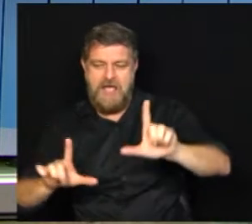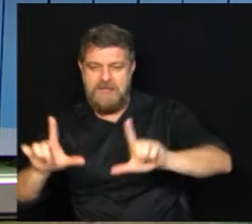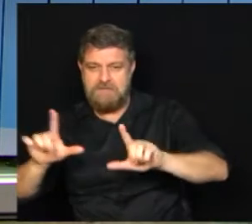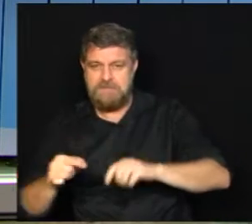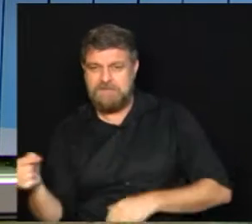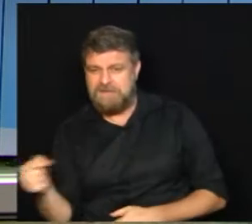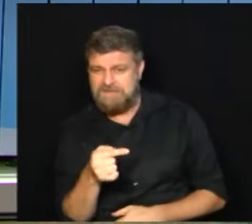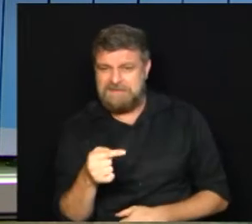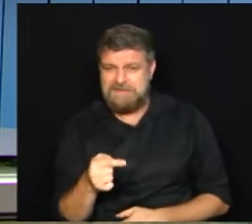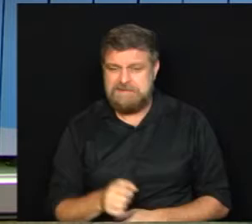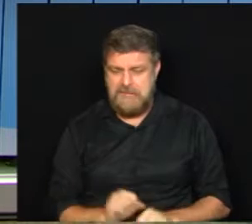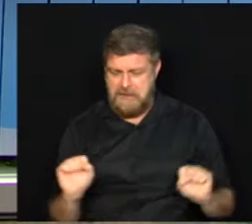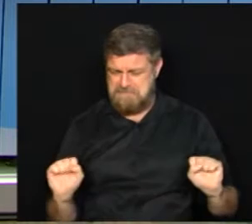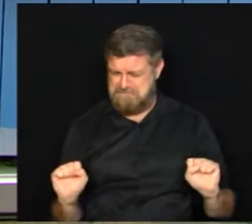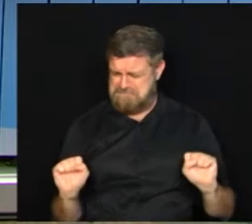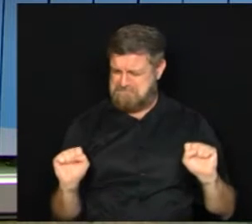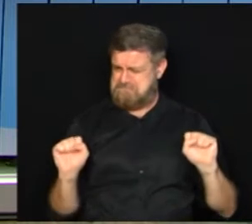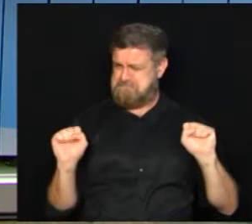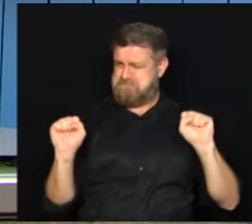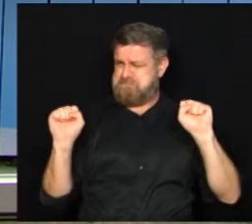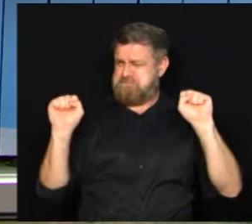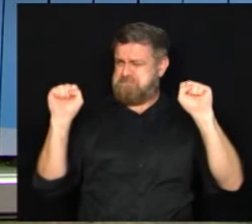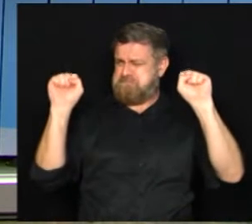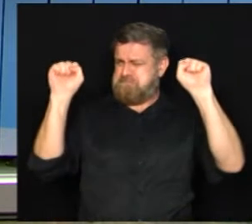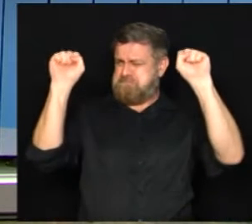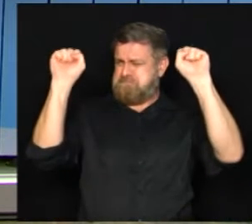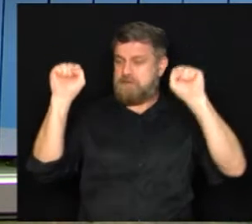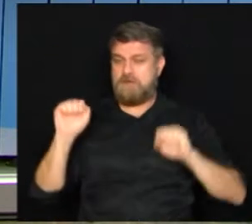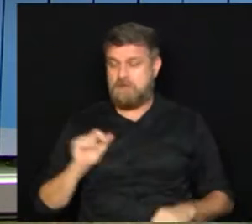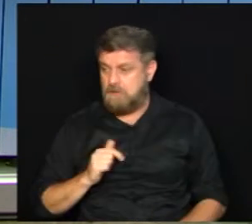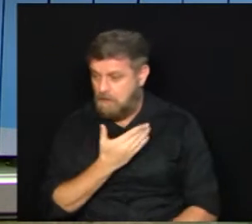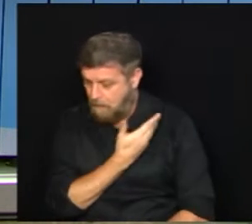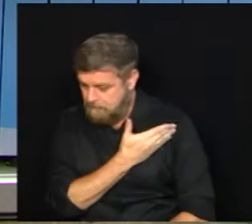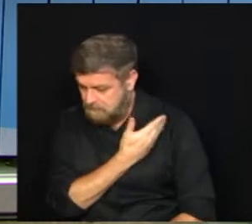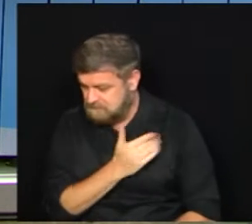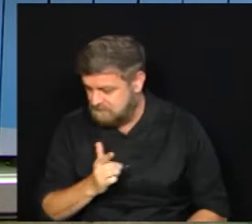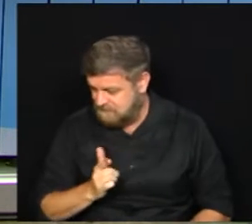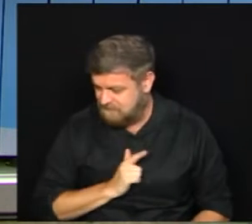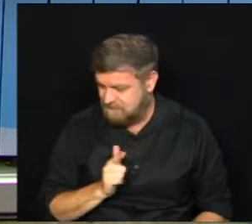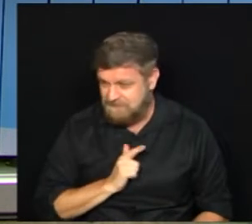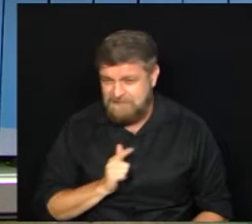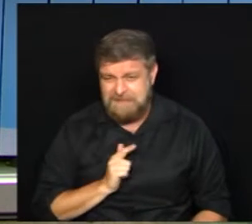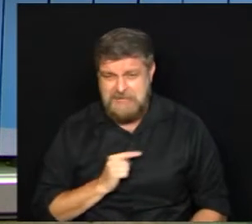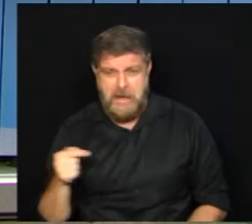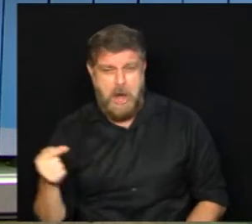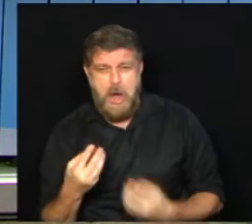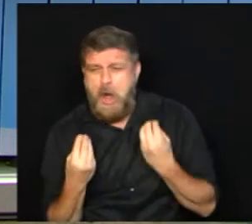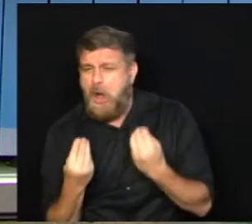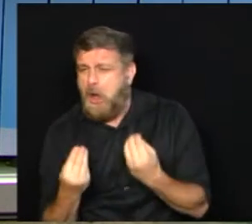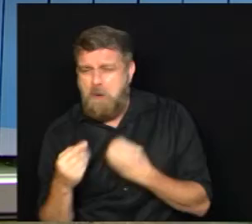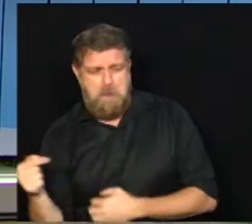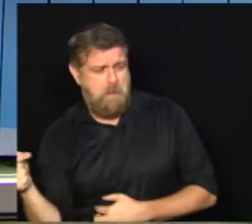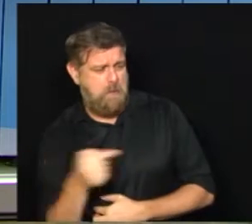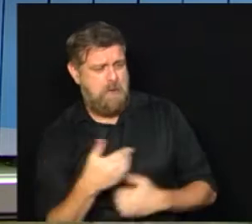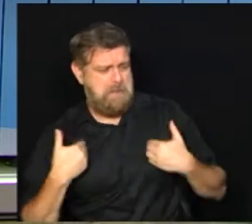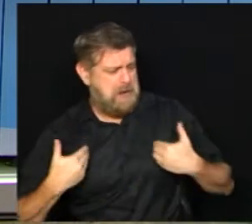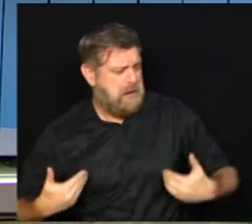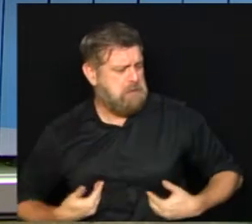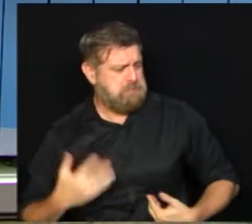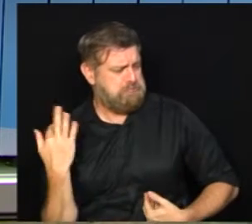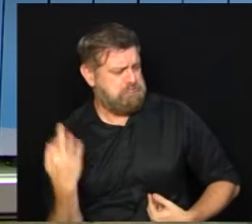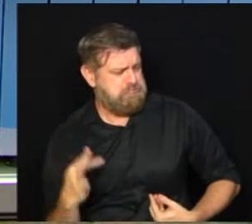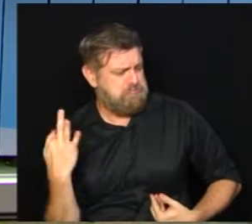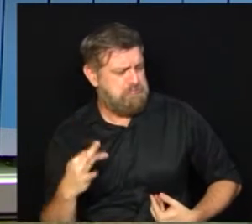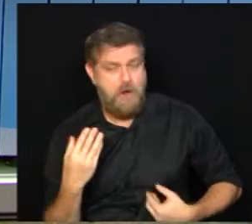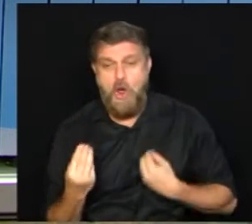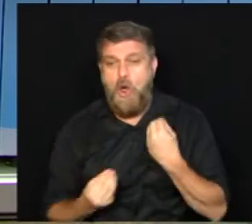fala levantamento de peso. Já vem um preconceito, já vem, mas é muito peso, vai ter uma lesão. Como é que foi essa